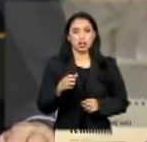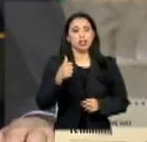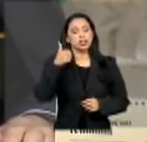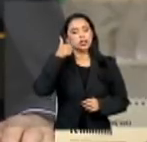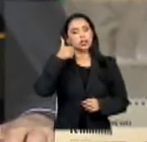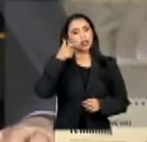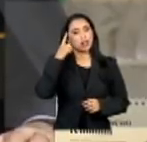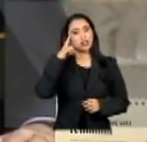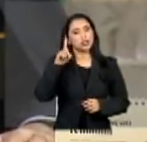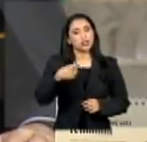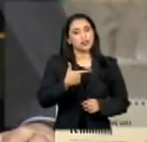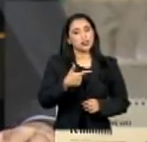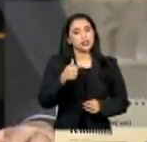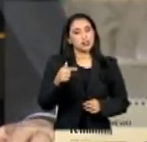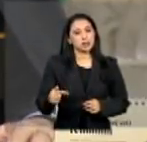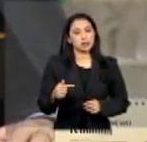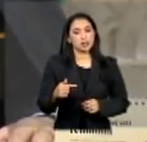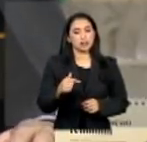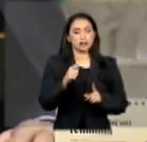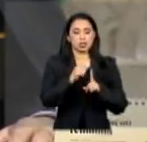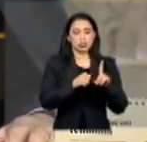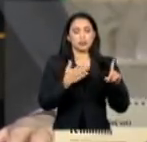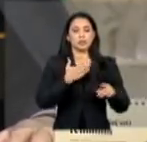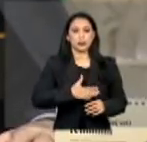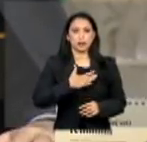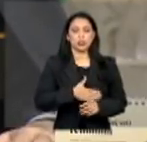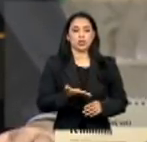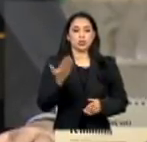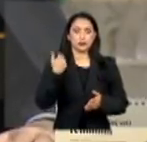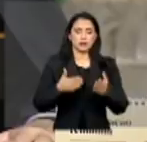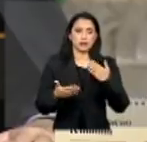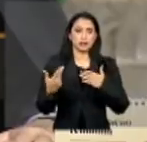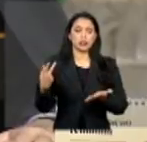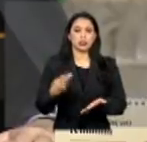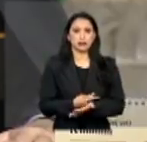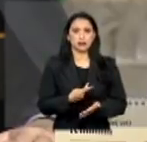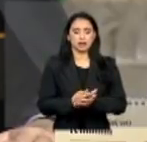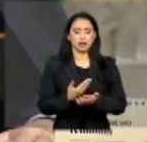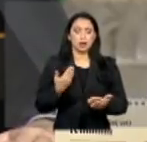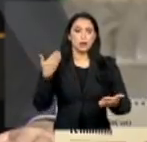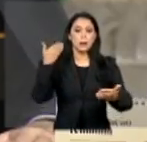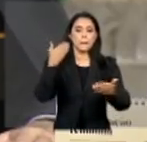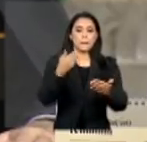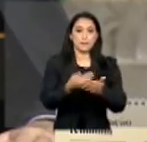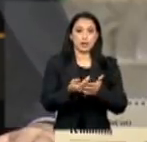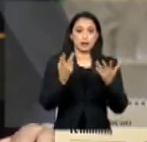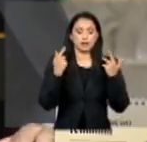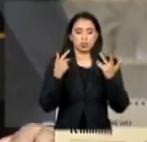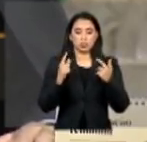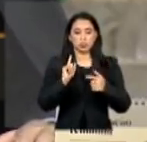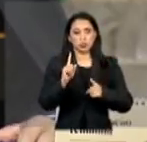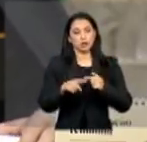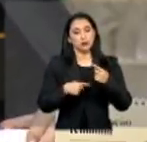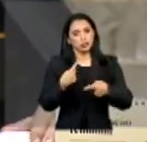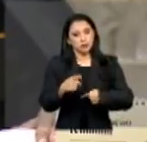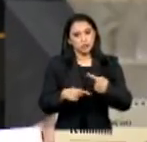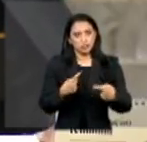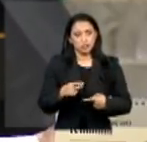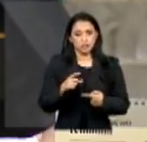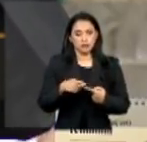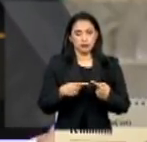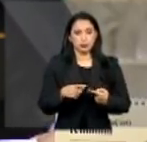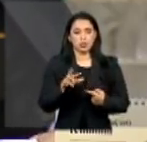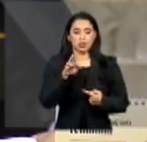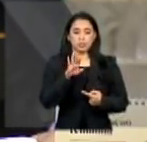passado definiu que o ato de se conceder prazo comum e não sucessivo para que corréus